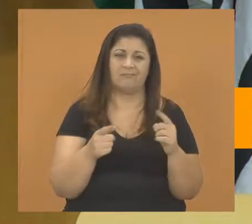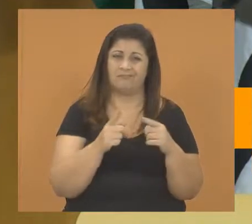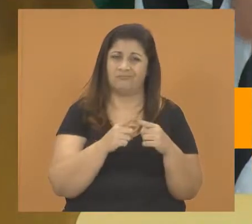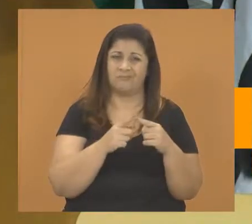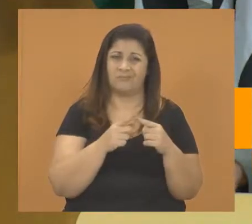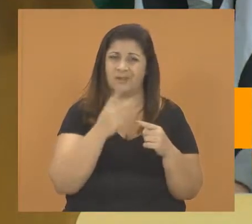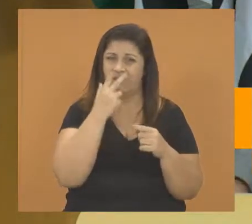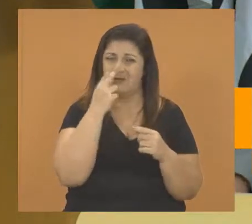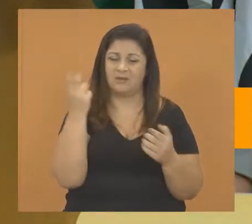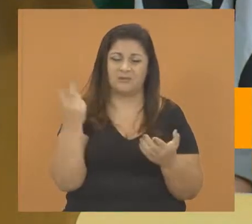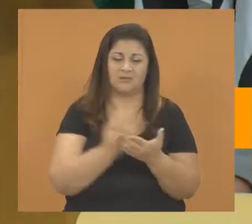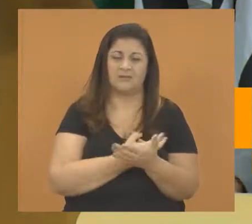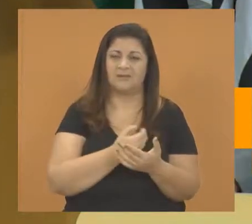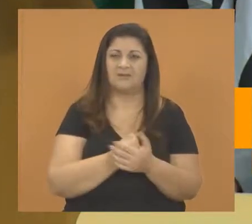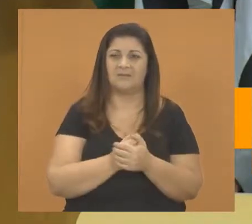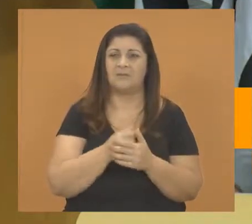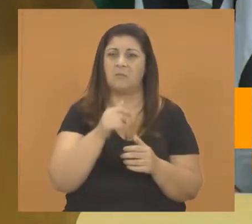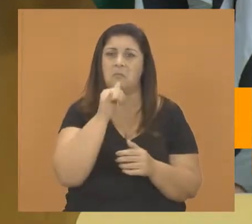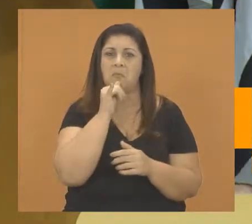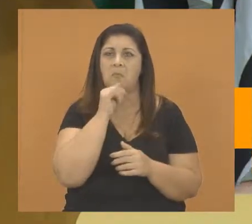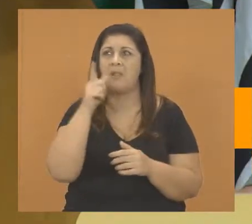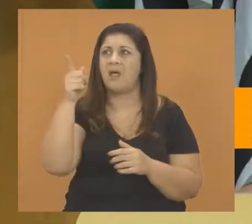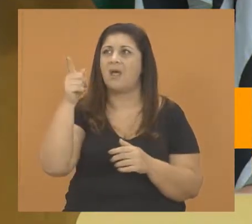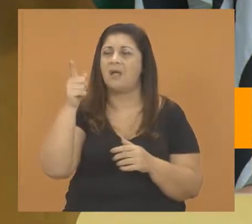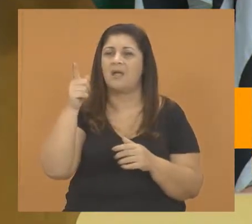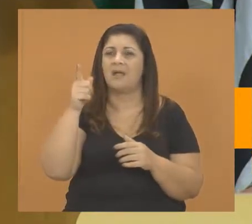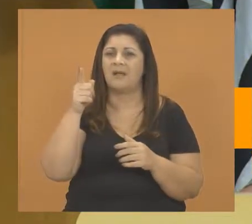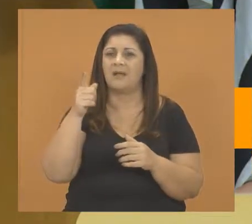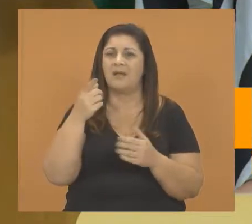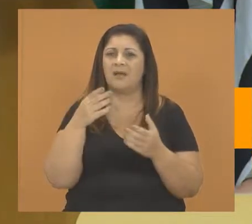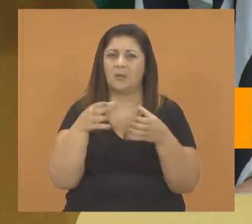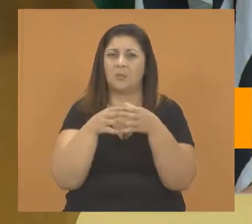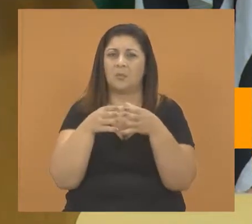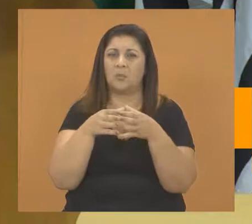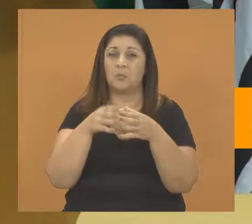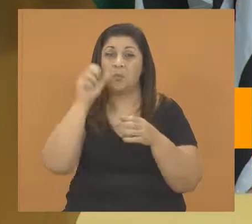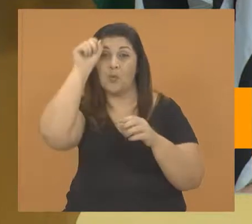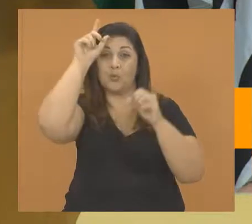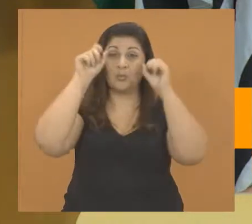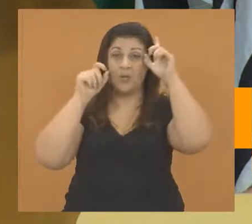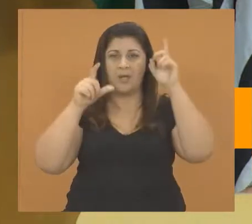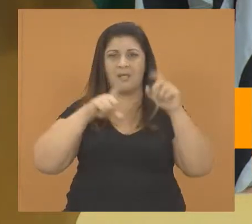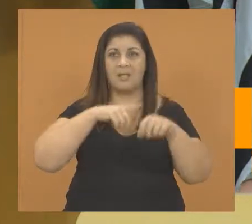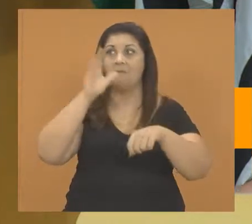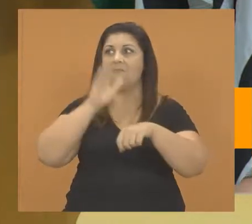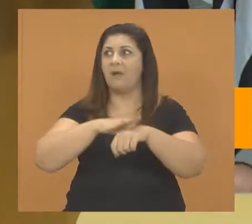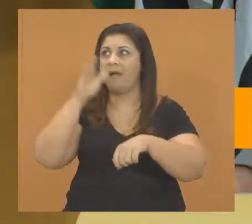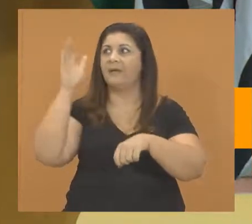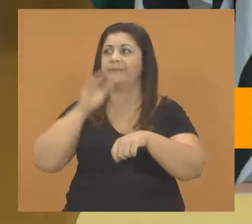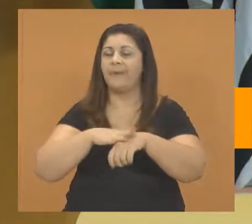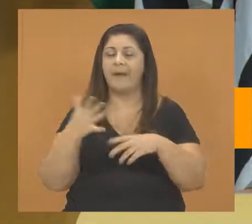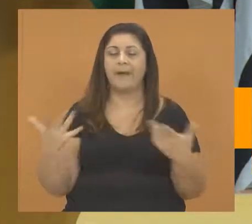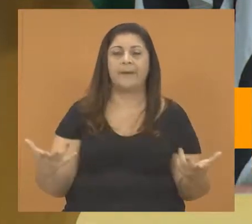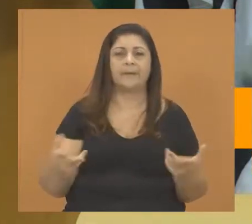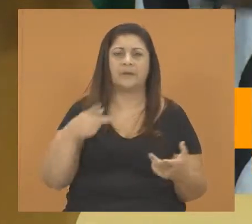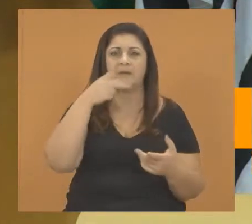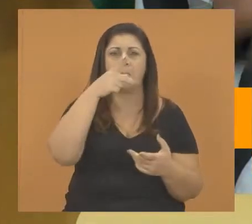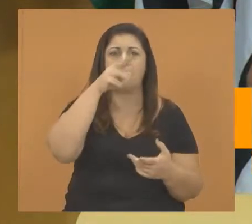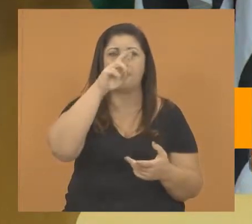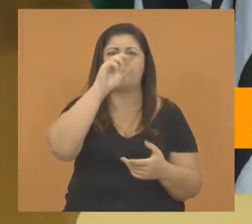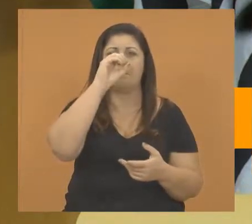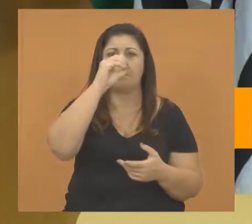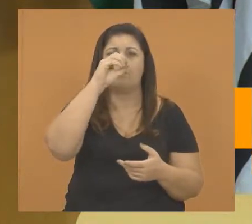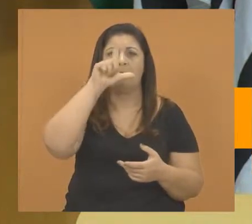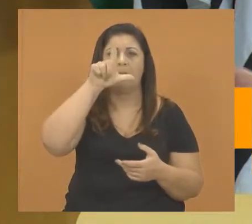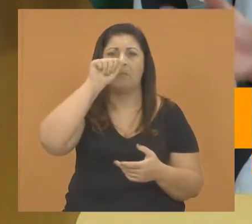gente pega por exemplo cargo da la na fundação cultural lá foram criados mas que argus na fundação para lá foram criados mais cargos na saúde